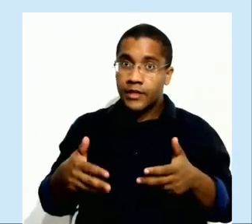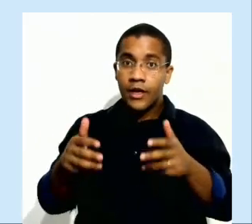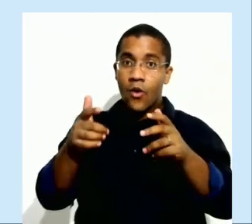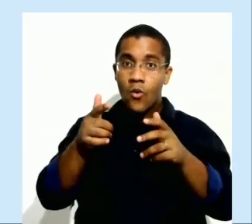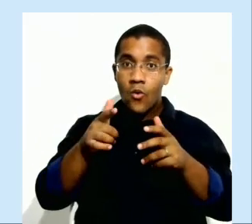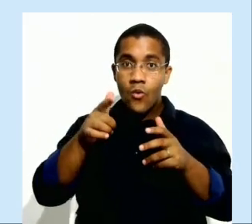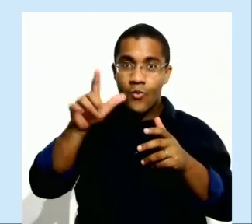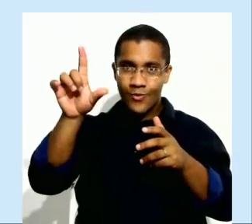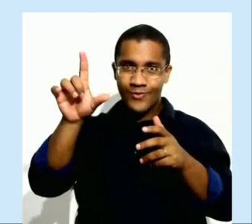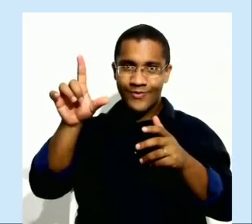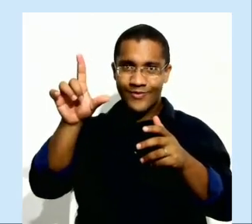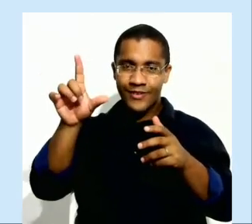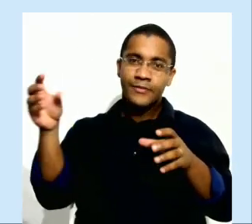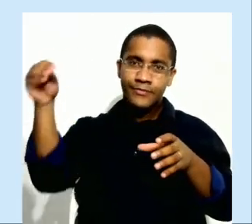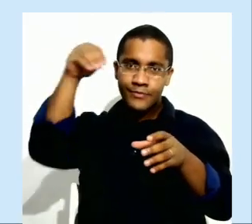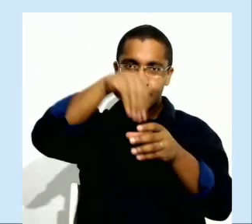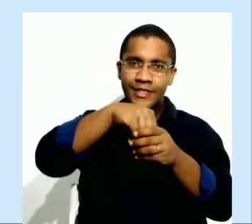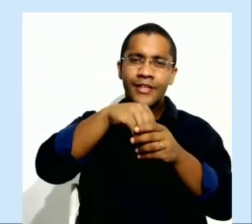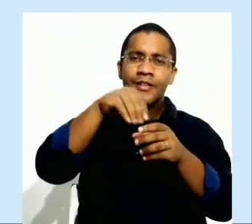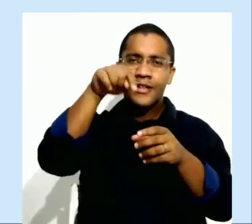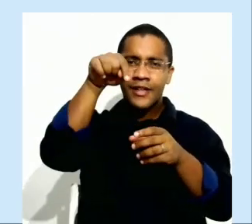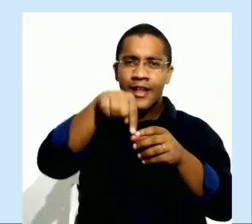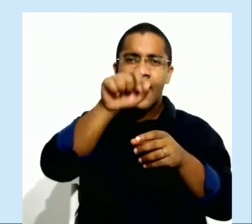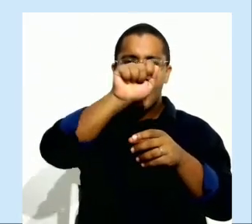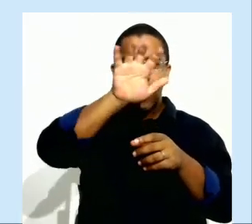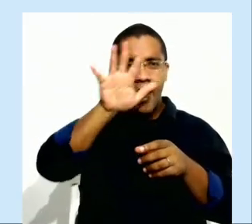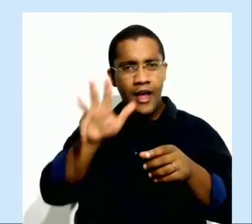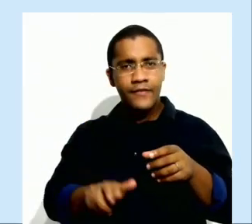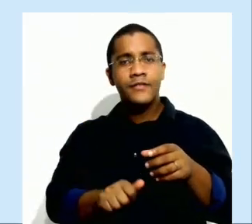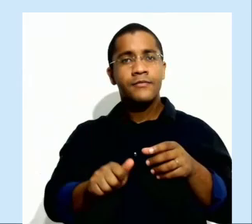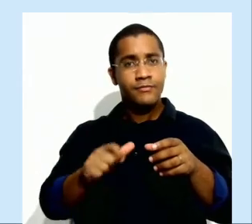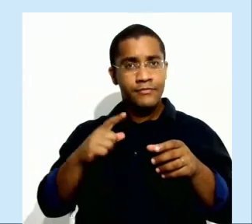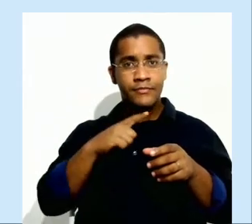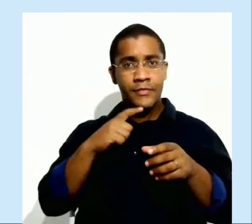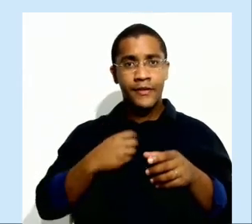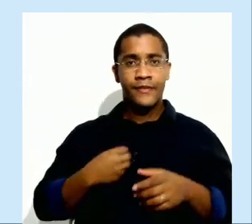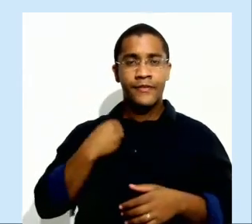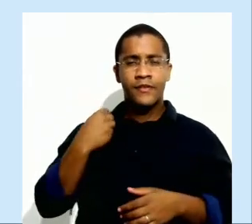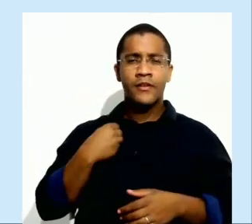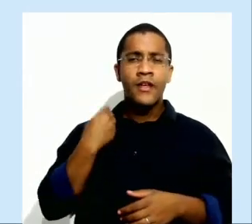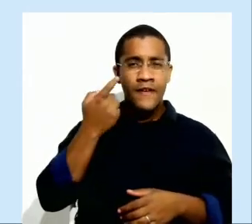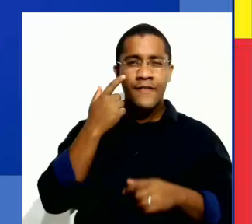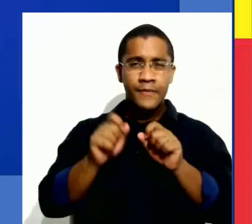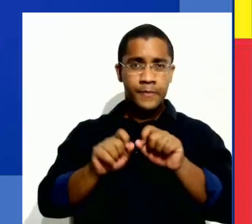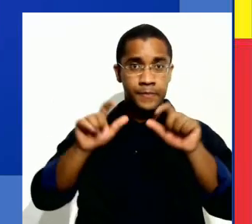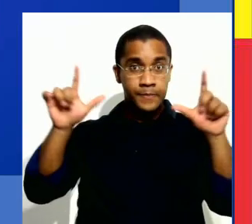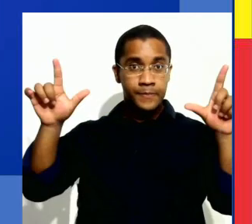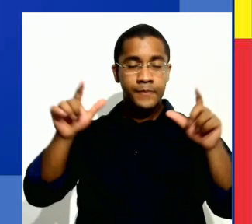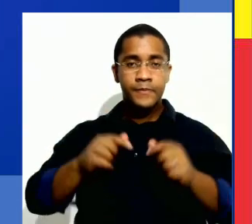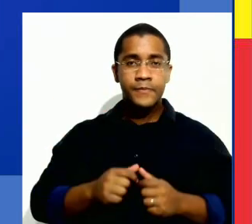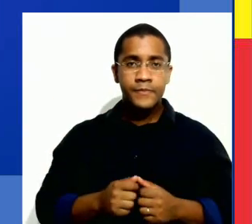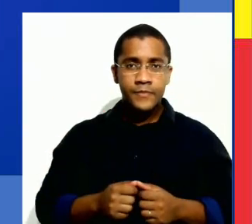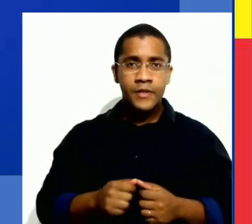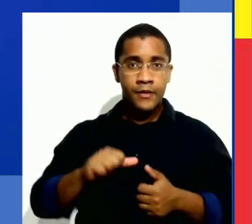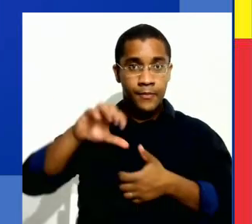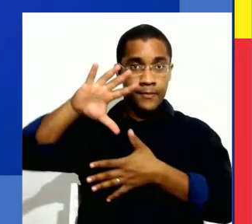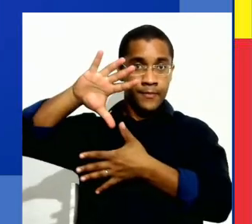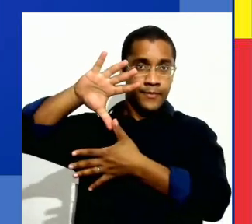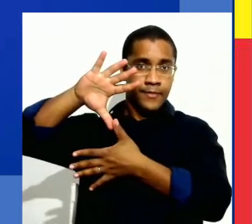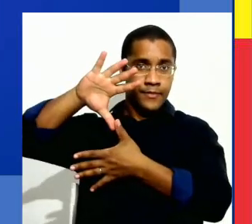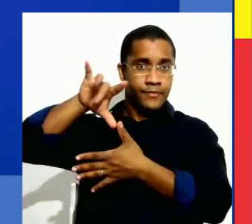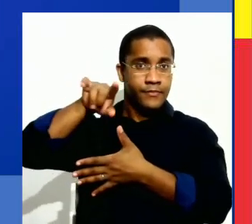nesse continente tão rico que é o continente africano. Então, conforme vocês estão vendo aí na imagem,